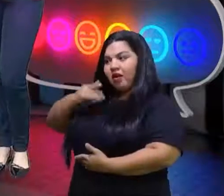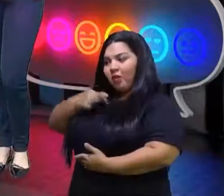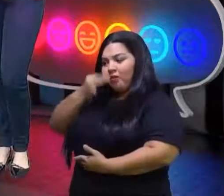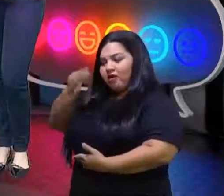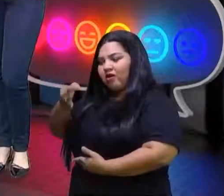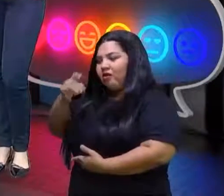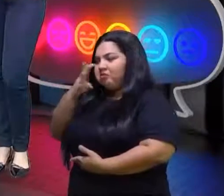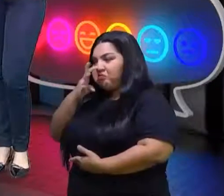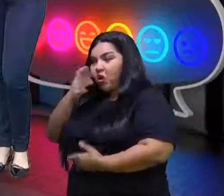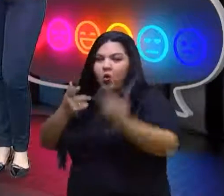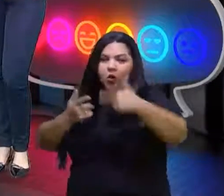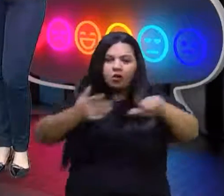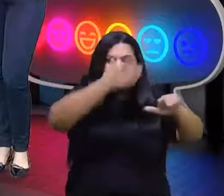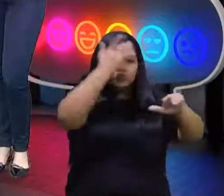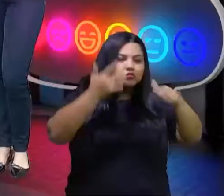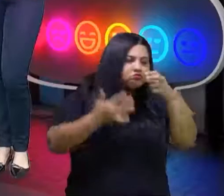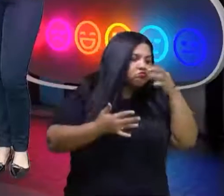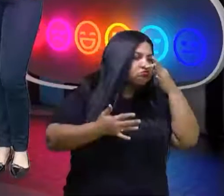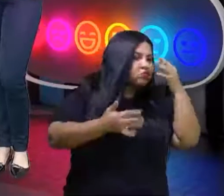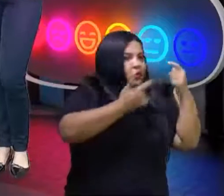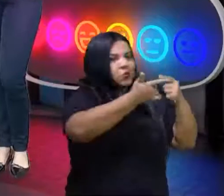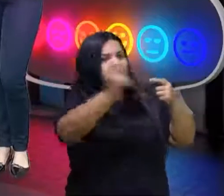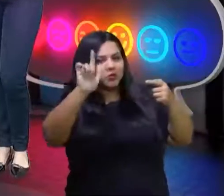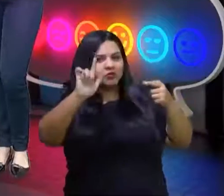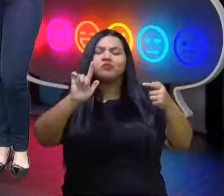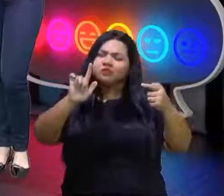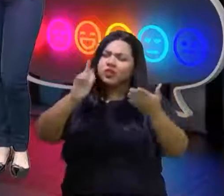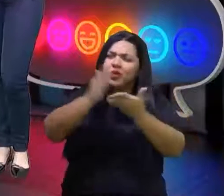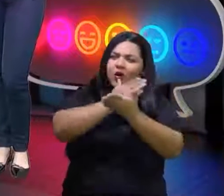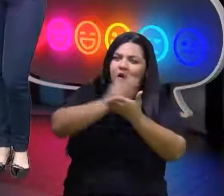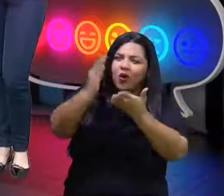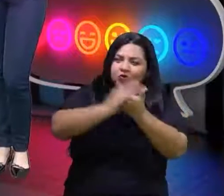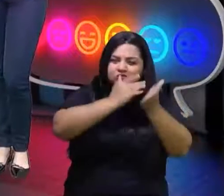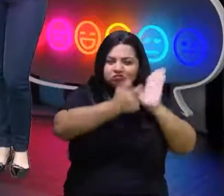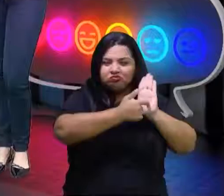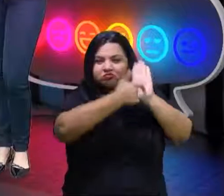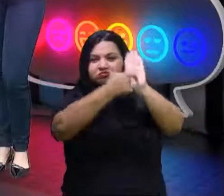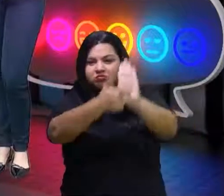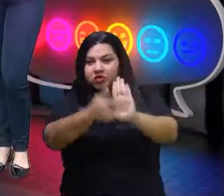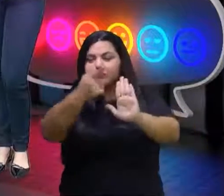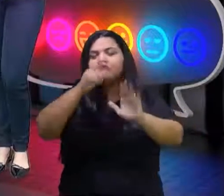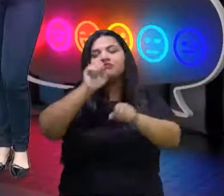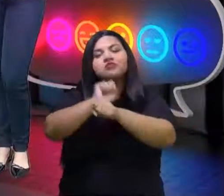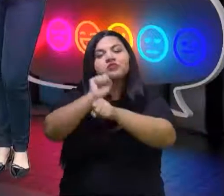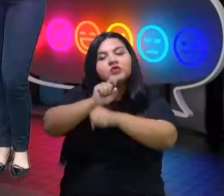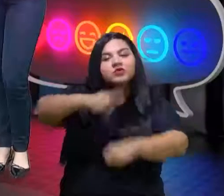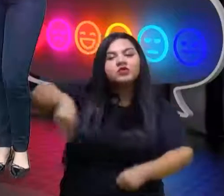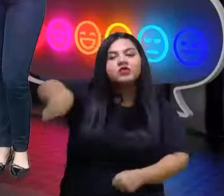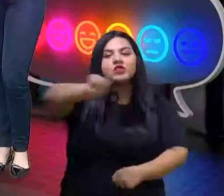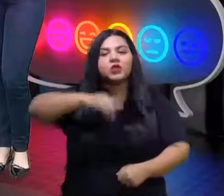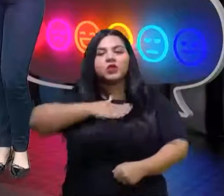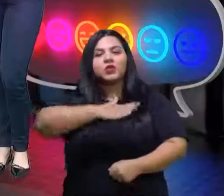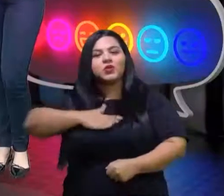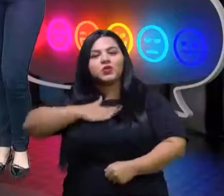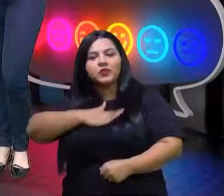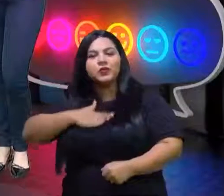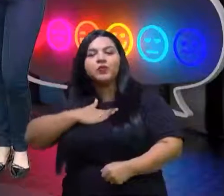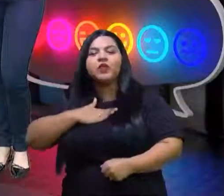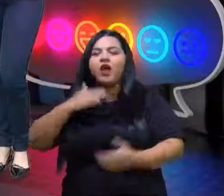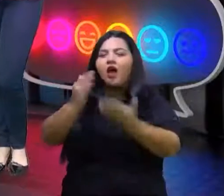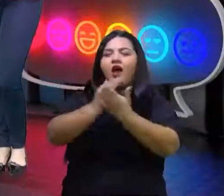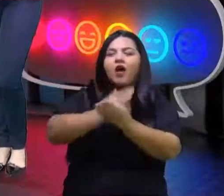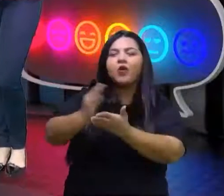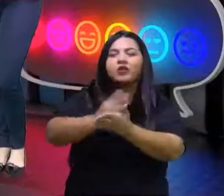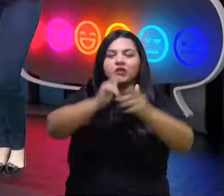de repente não é impressionante para vocês. Então a gente trouxe alguns deles, espero que vocês gostem. Alguns